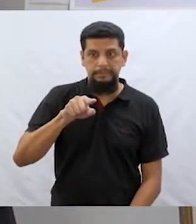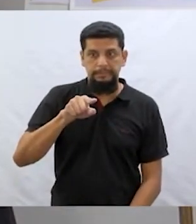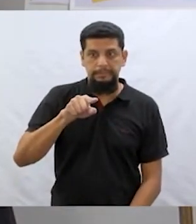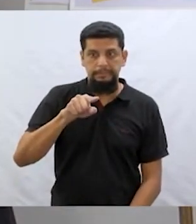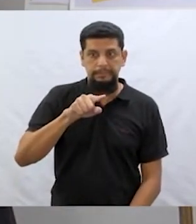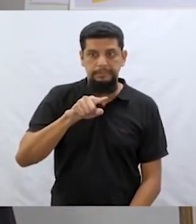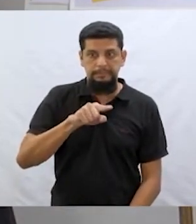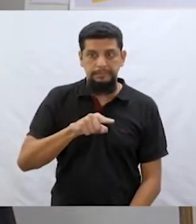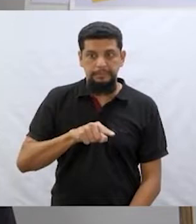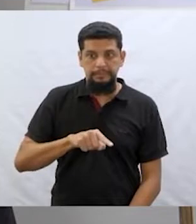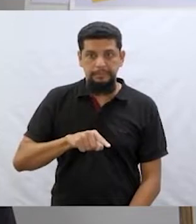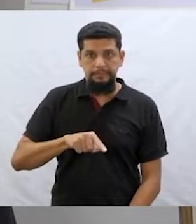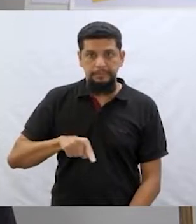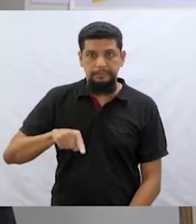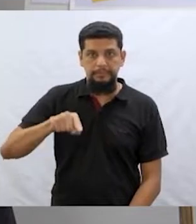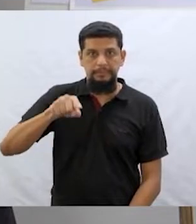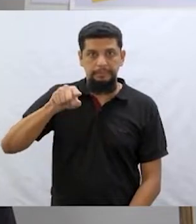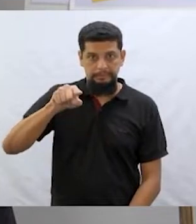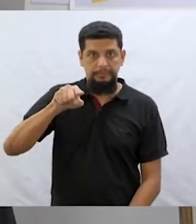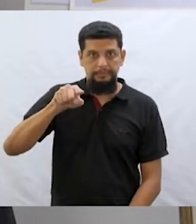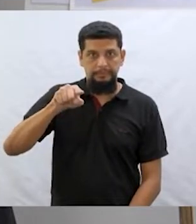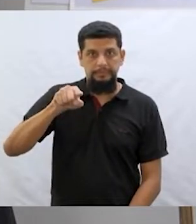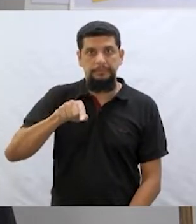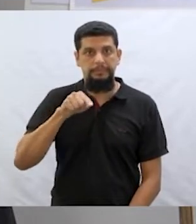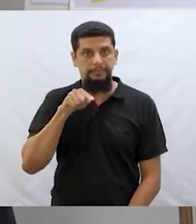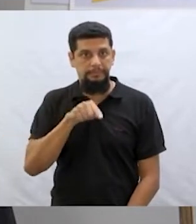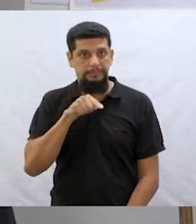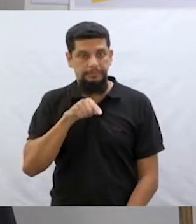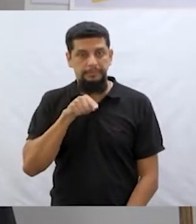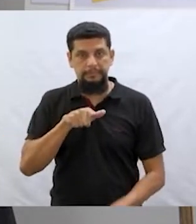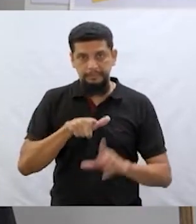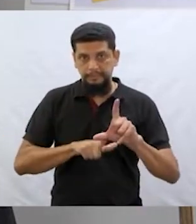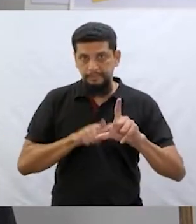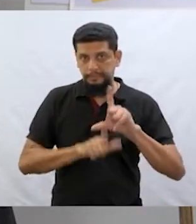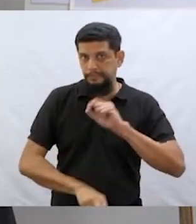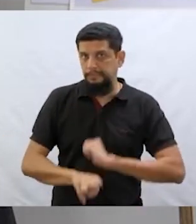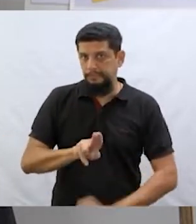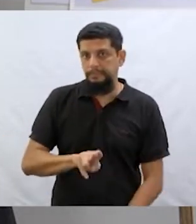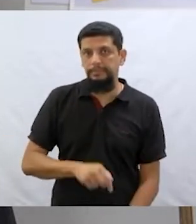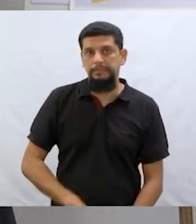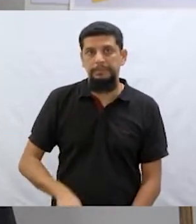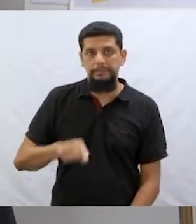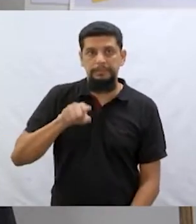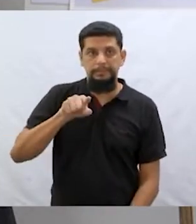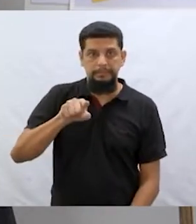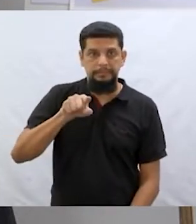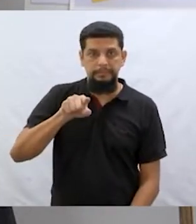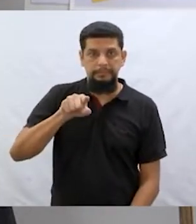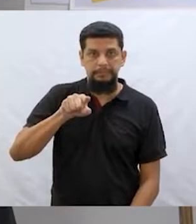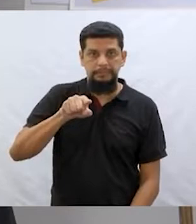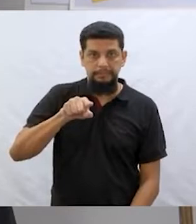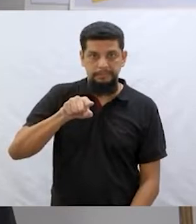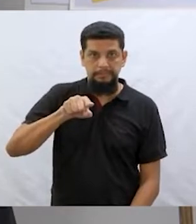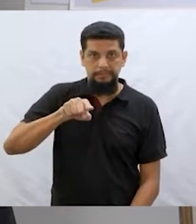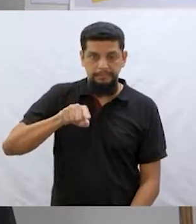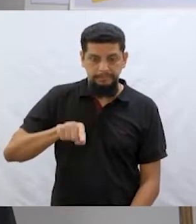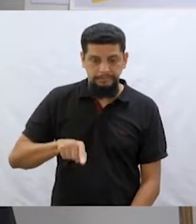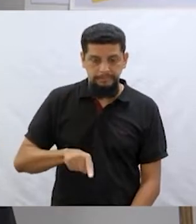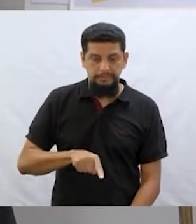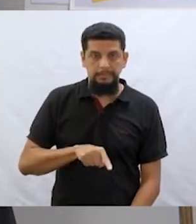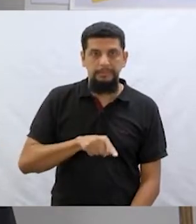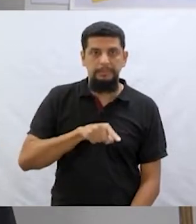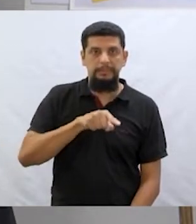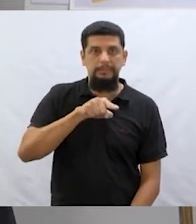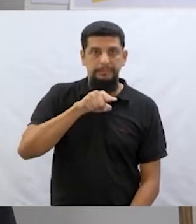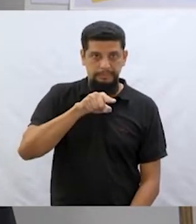lá. Começa lá em cima, desce reto e sobe de novo. Você acertou? Vamos de novo? Começa lá em